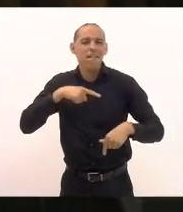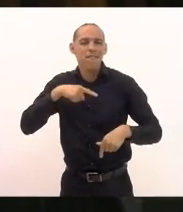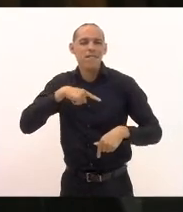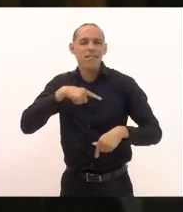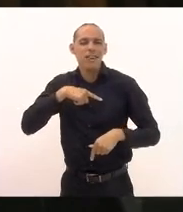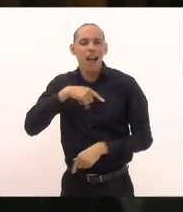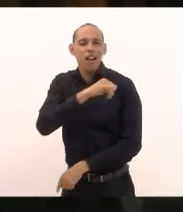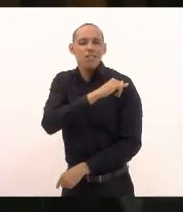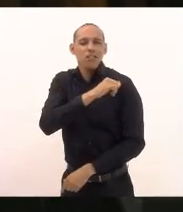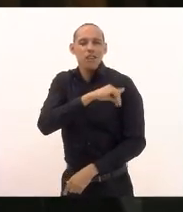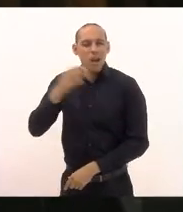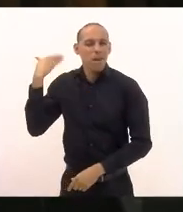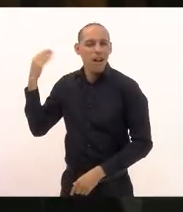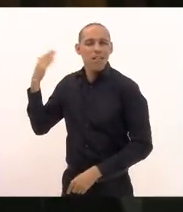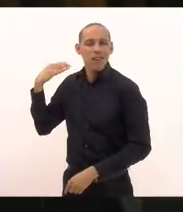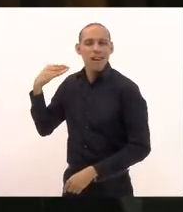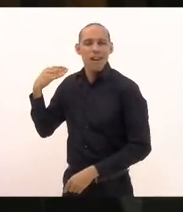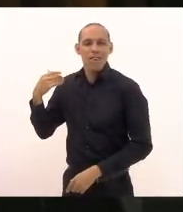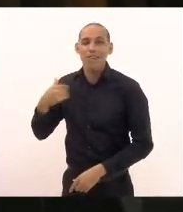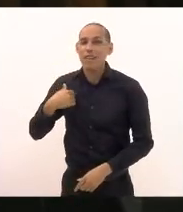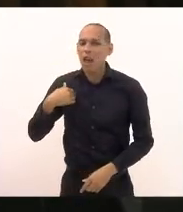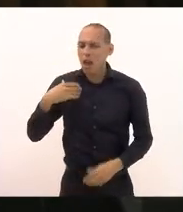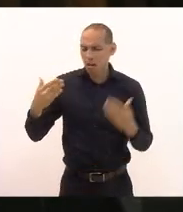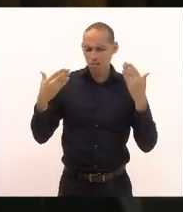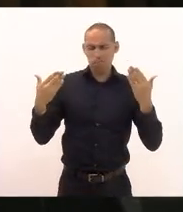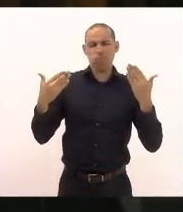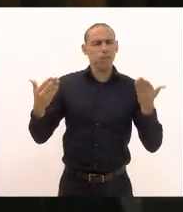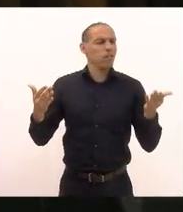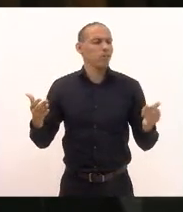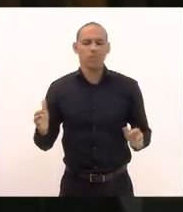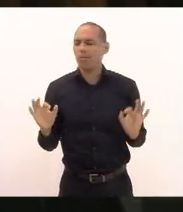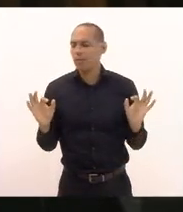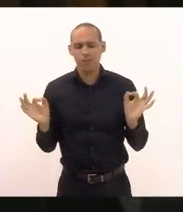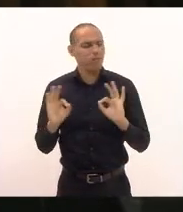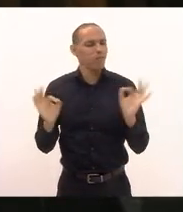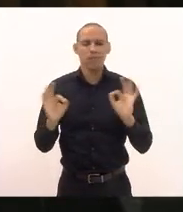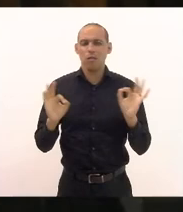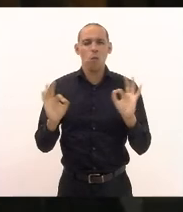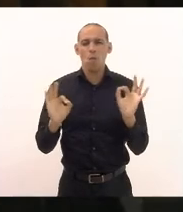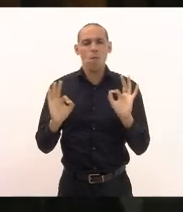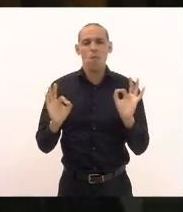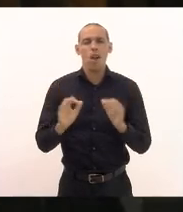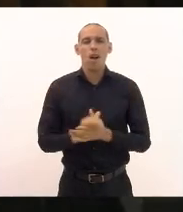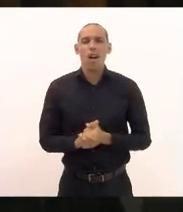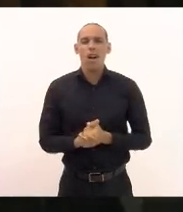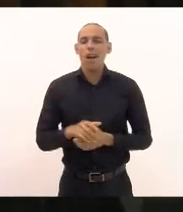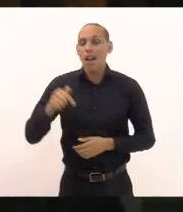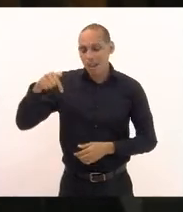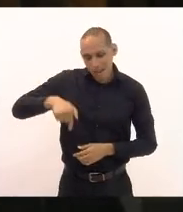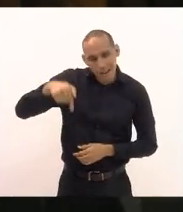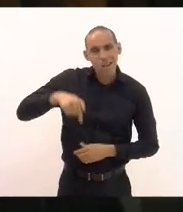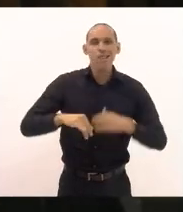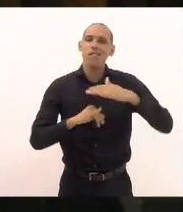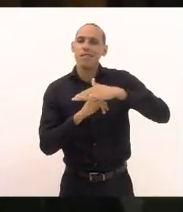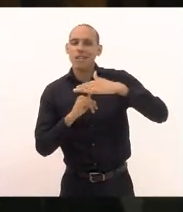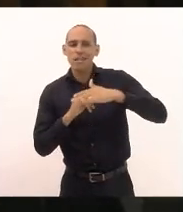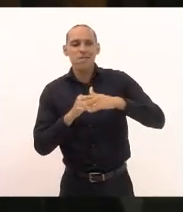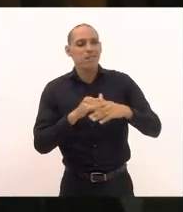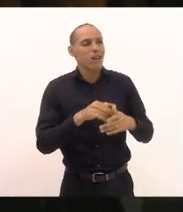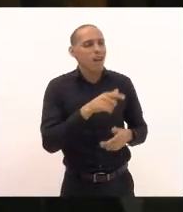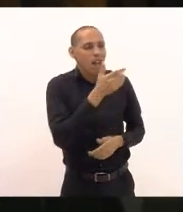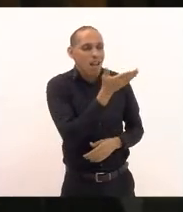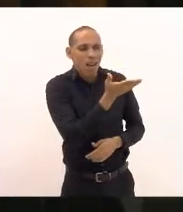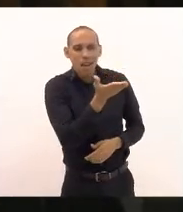estado do Rio de Janeiro. Eu não tenho dúvida alguma que será esta mesma instituição, essas mesmas